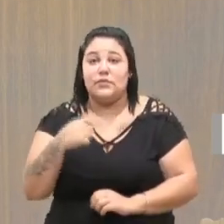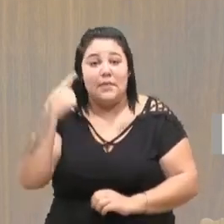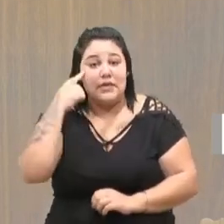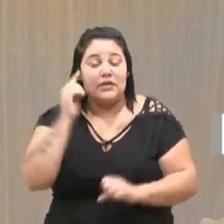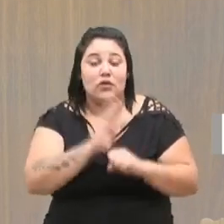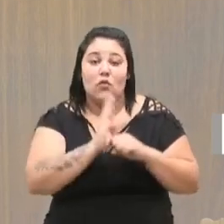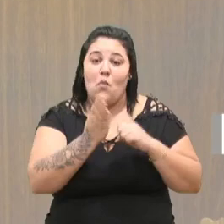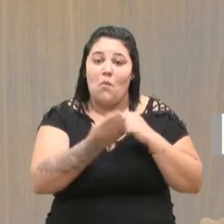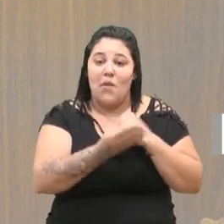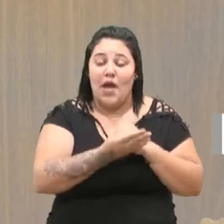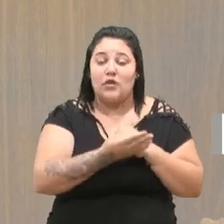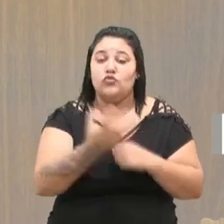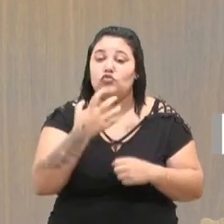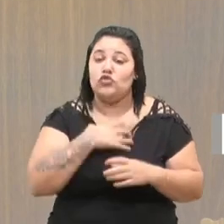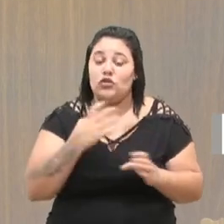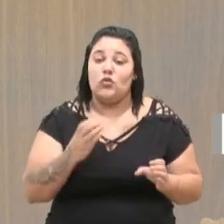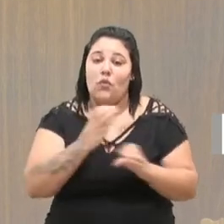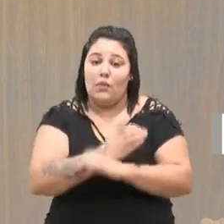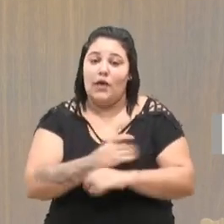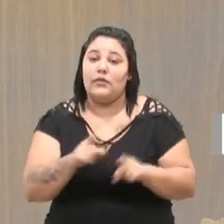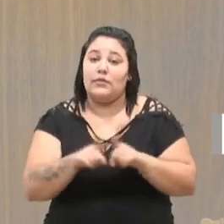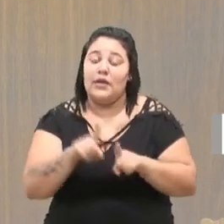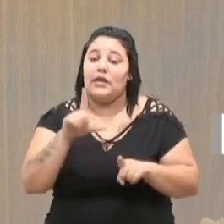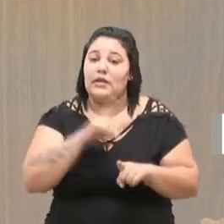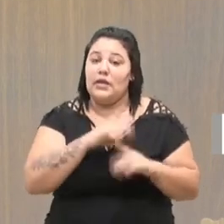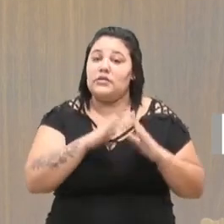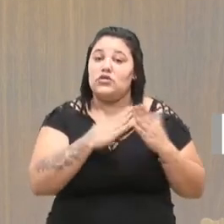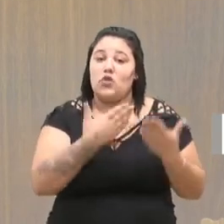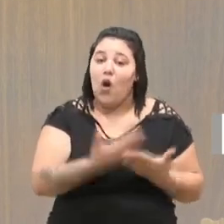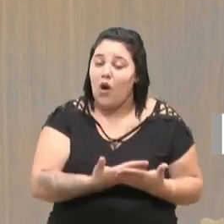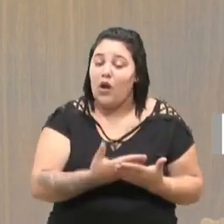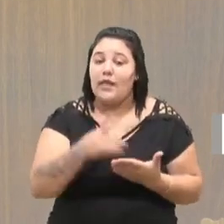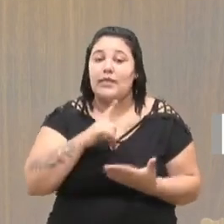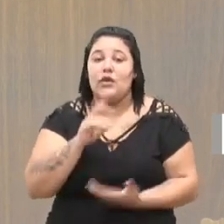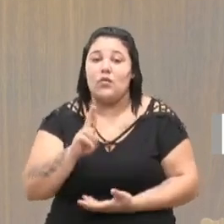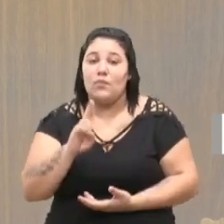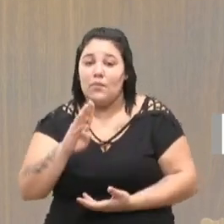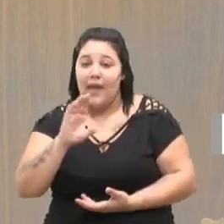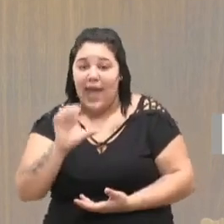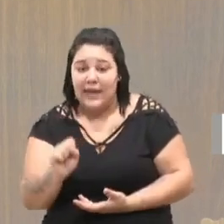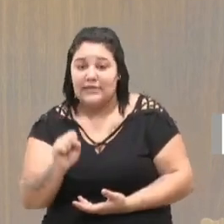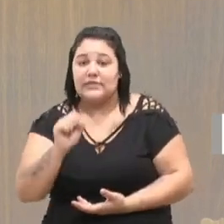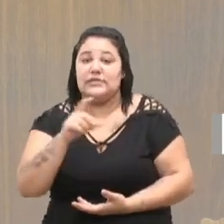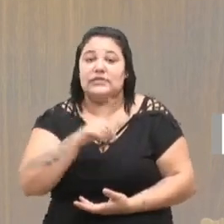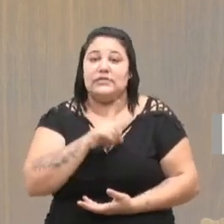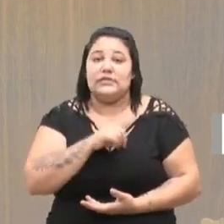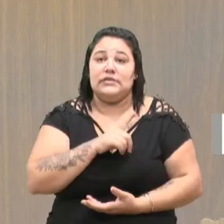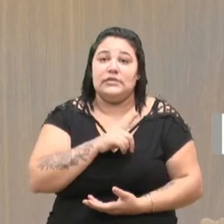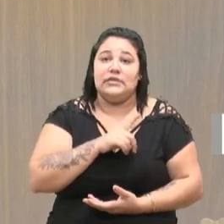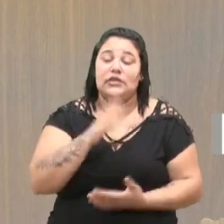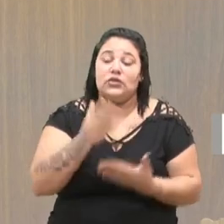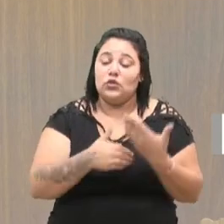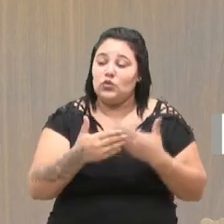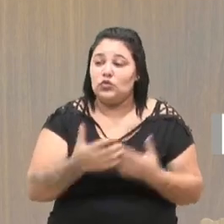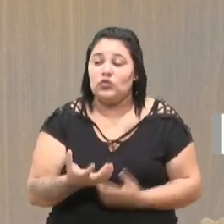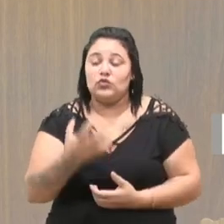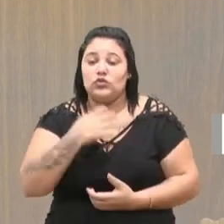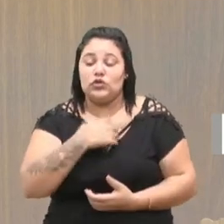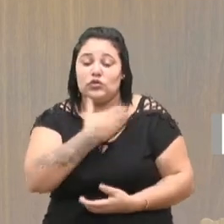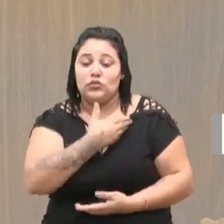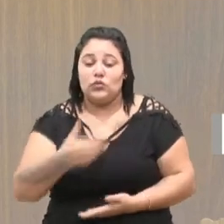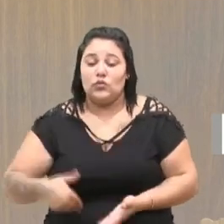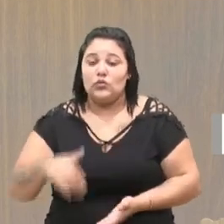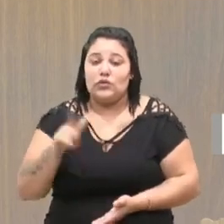na forma completa e ter escola, ter UBS, ter todas as formas públicas